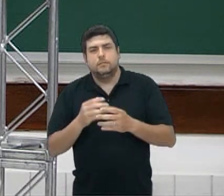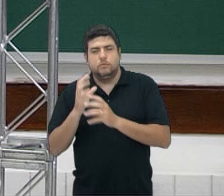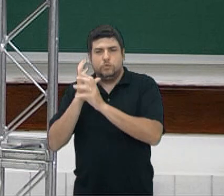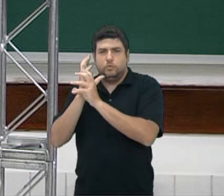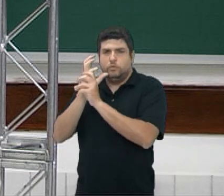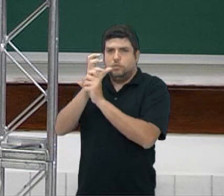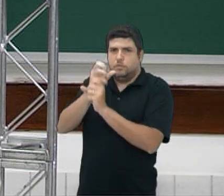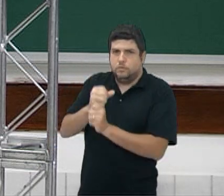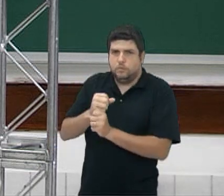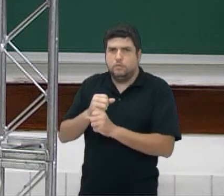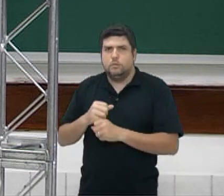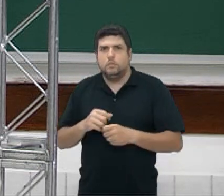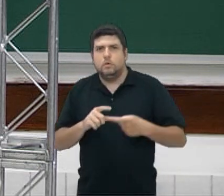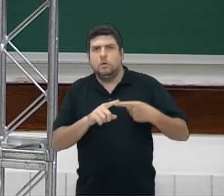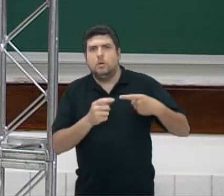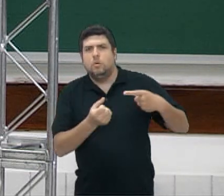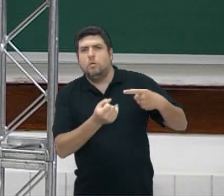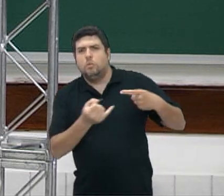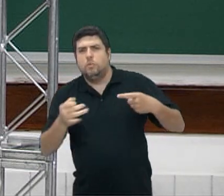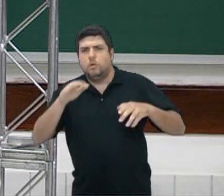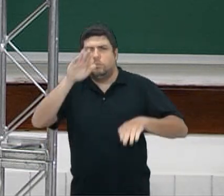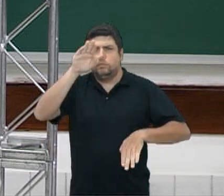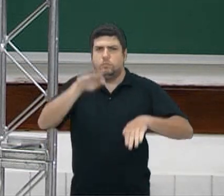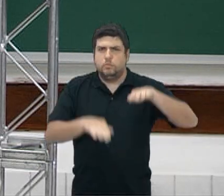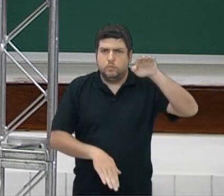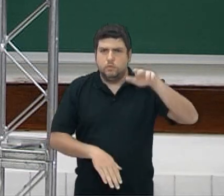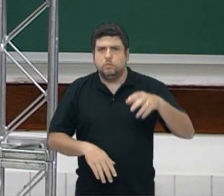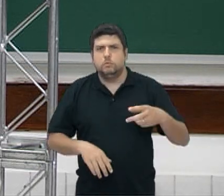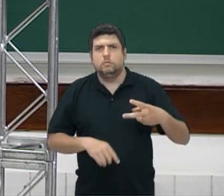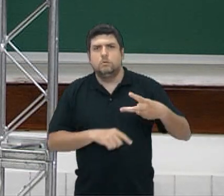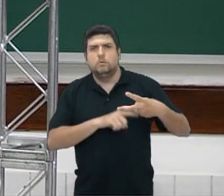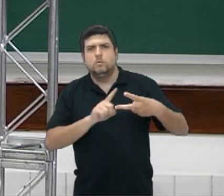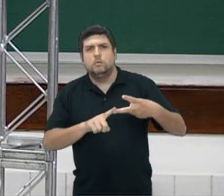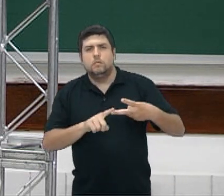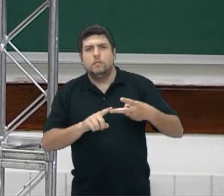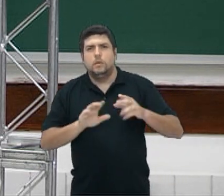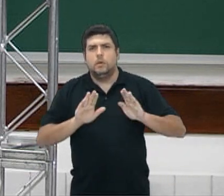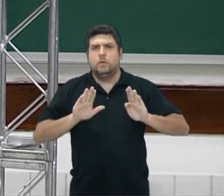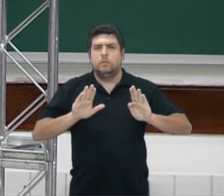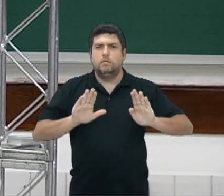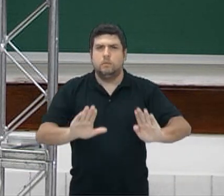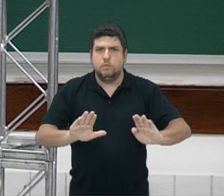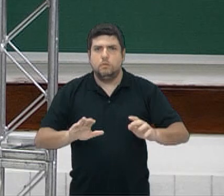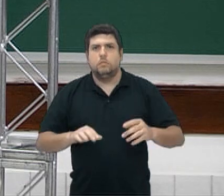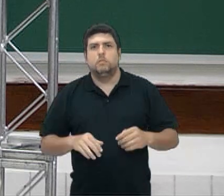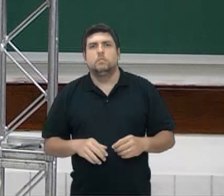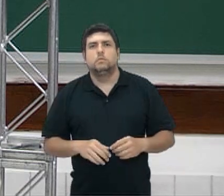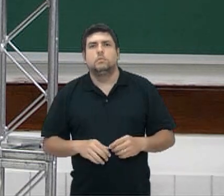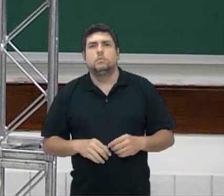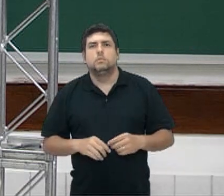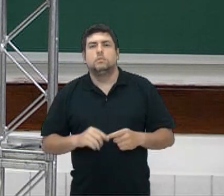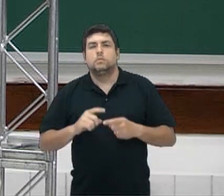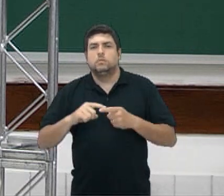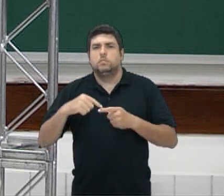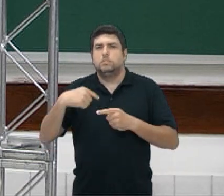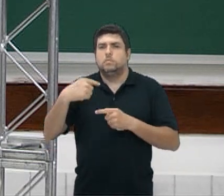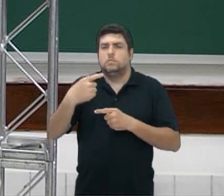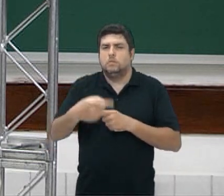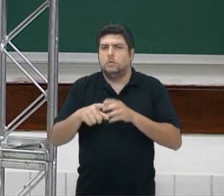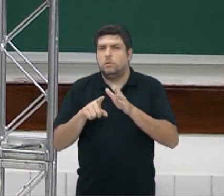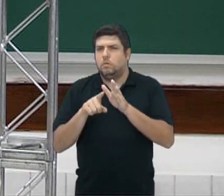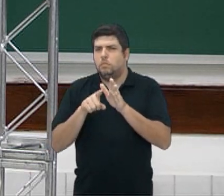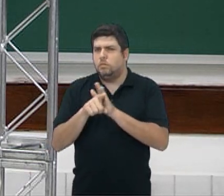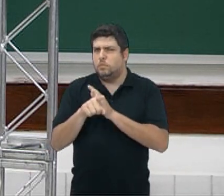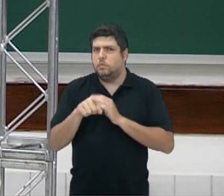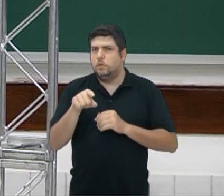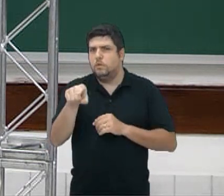movimento, estudamos impulso. E aqui uma perguntinha para vocês poderem filosofar para a nossa próxima aula. Qual a